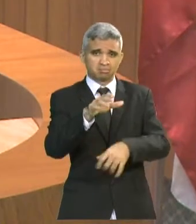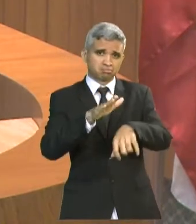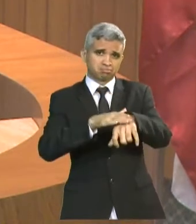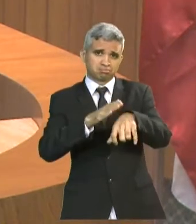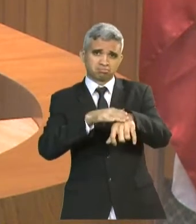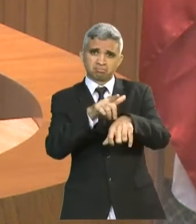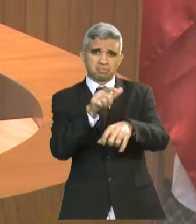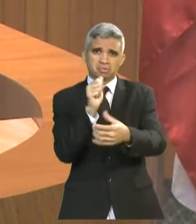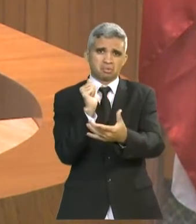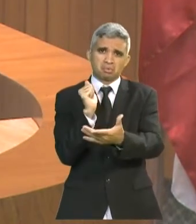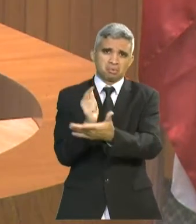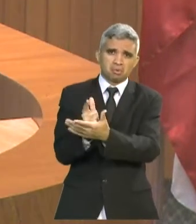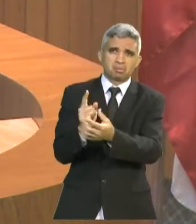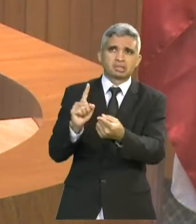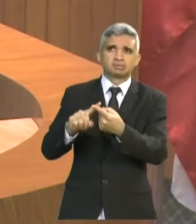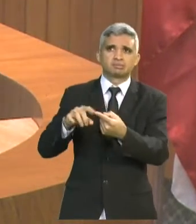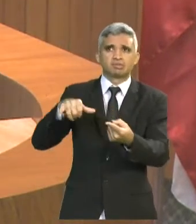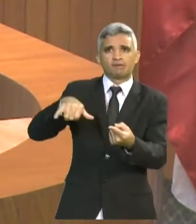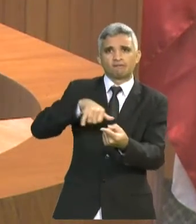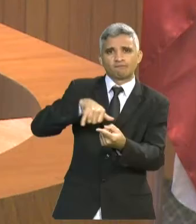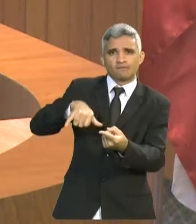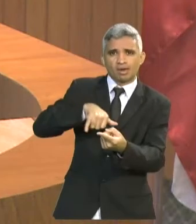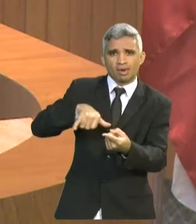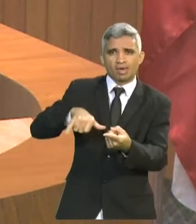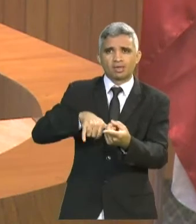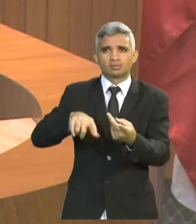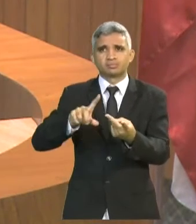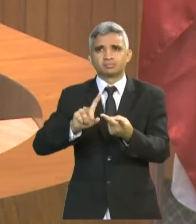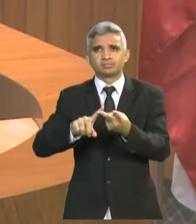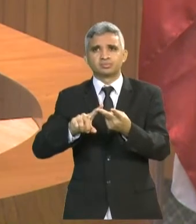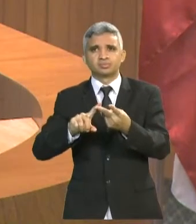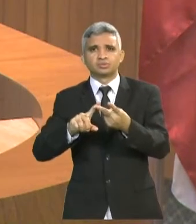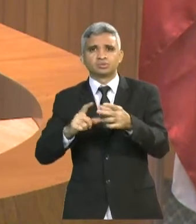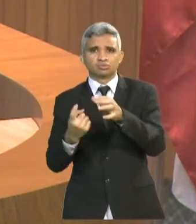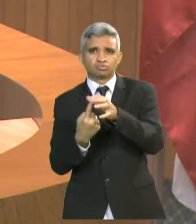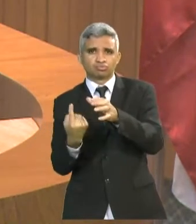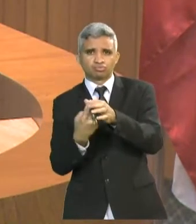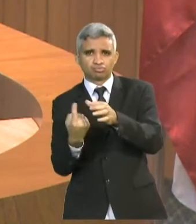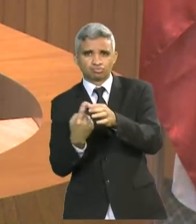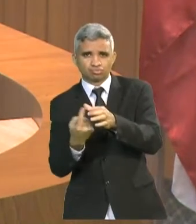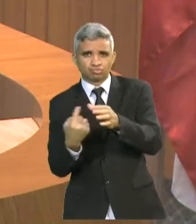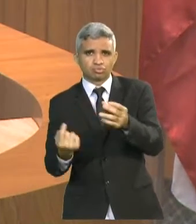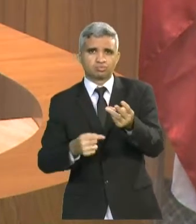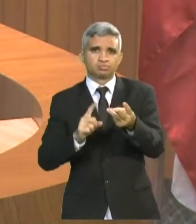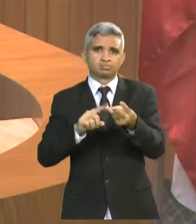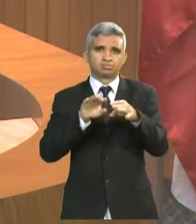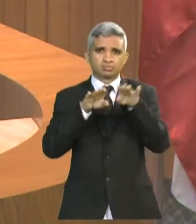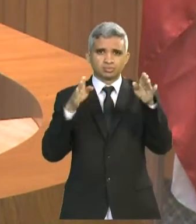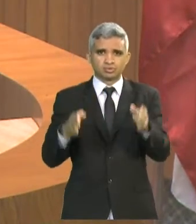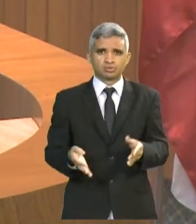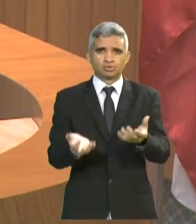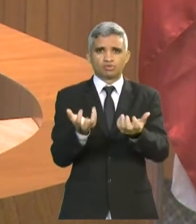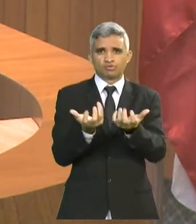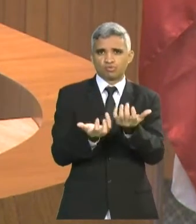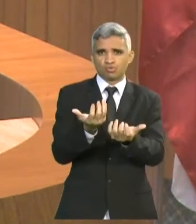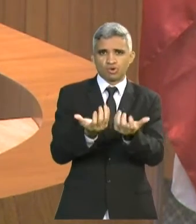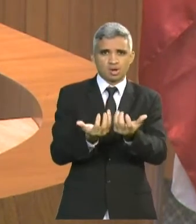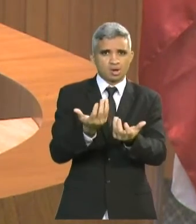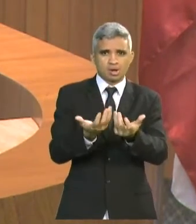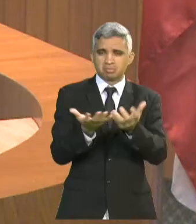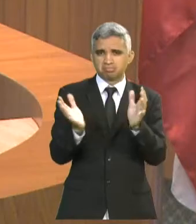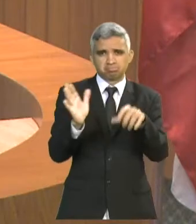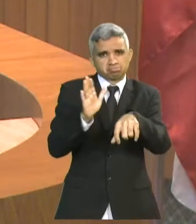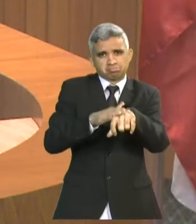passar, liquidificador, fogão, ou seja, de acordo com a sua necessidade naquele momento. No